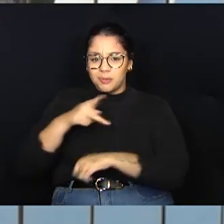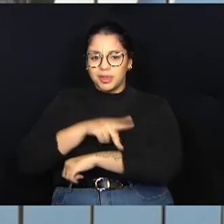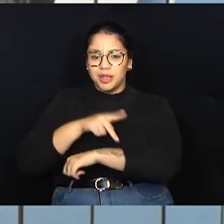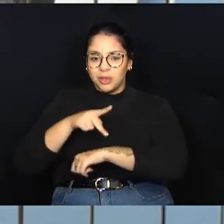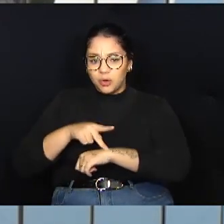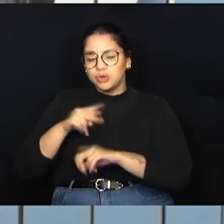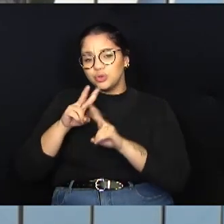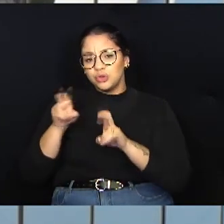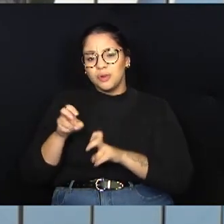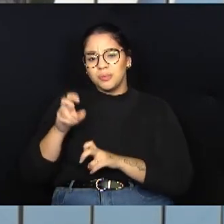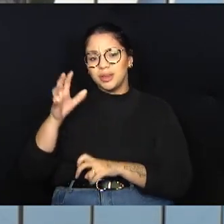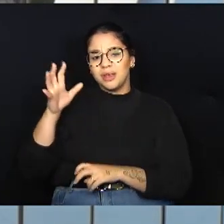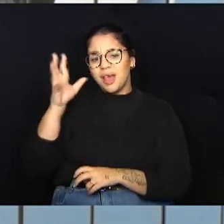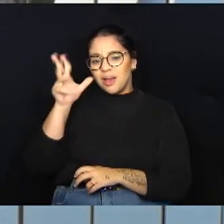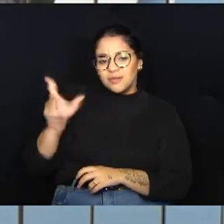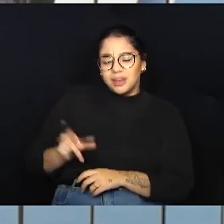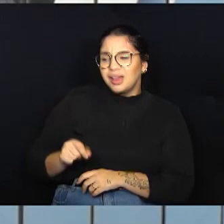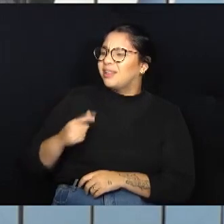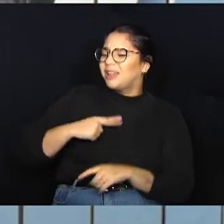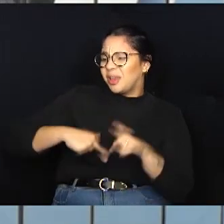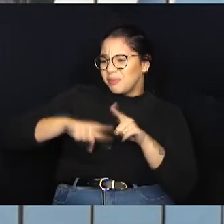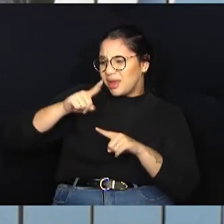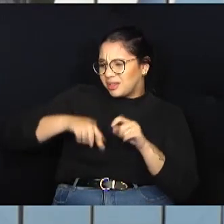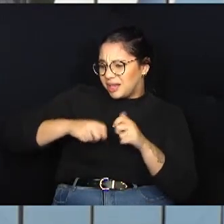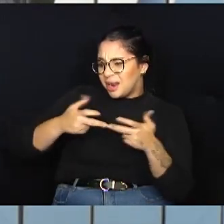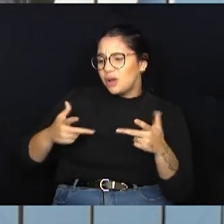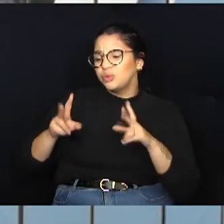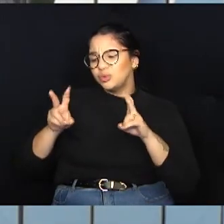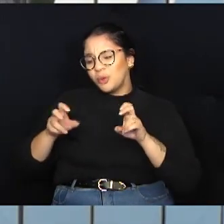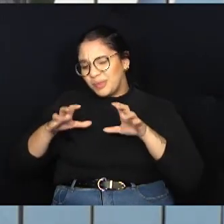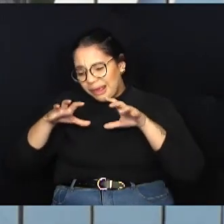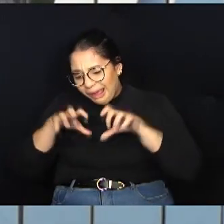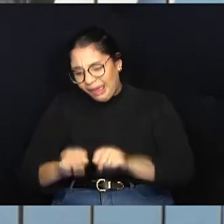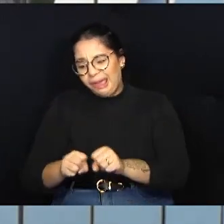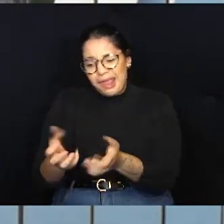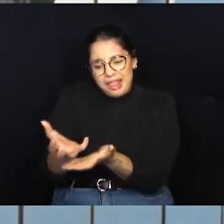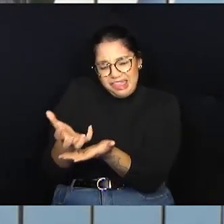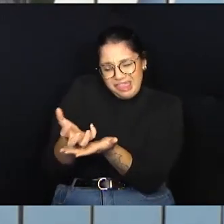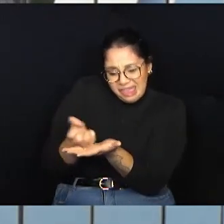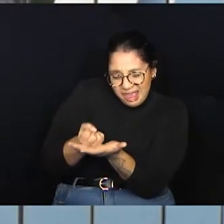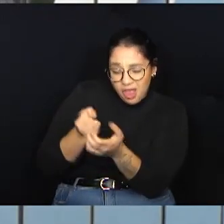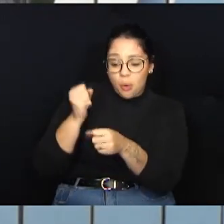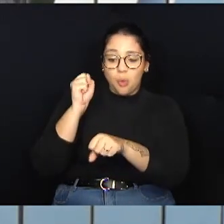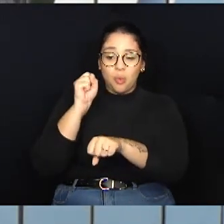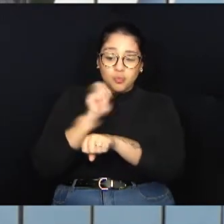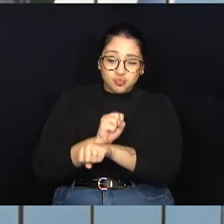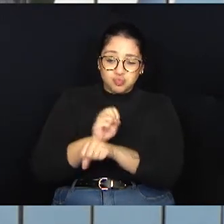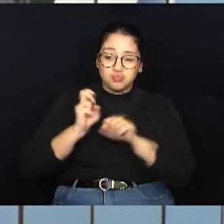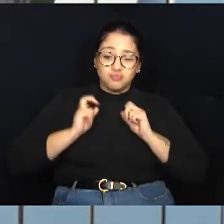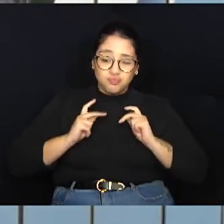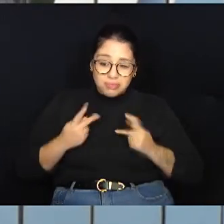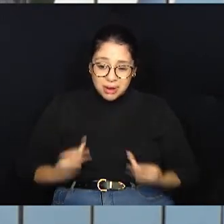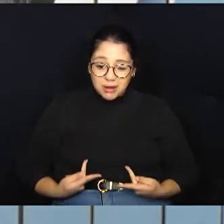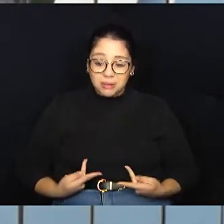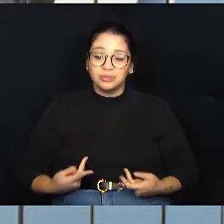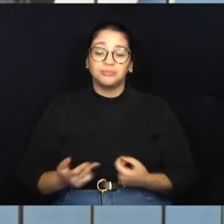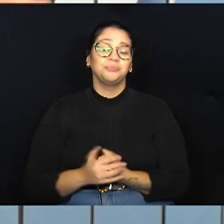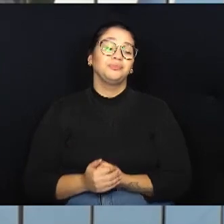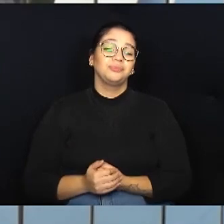temos da África? Tem muito material sobre colonialismo, exploração humana, que é a escravidão,